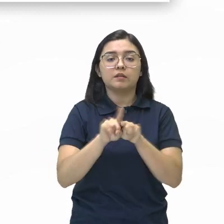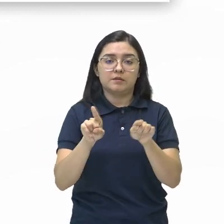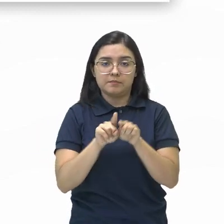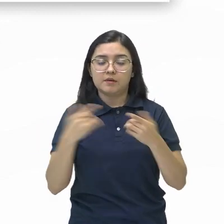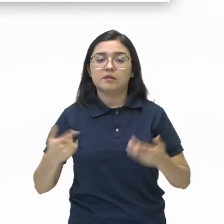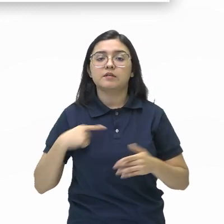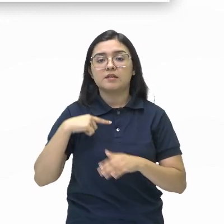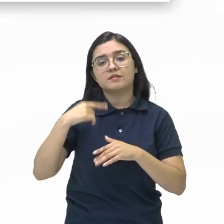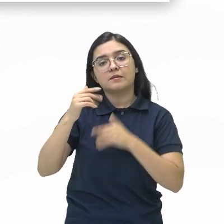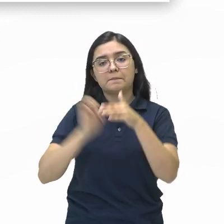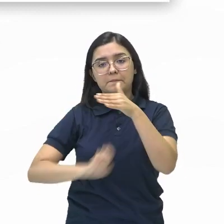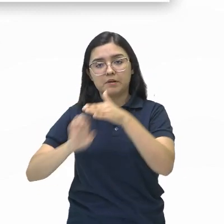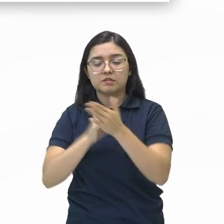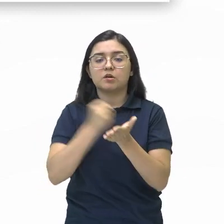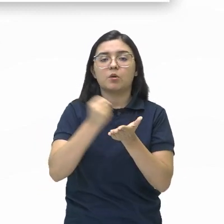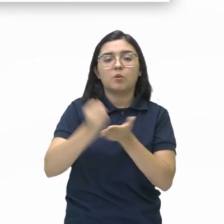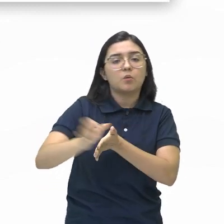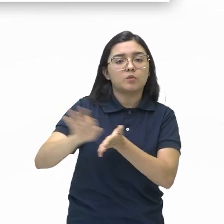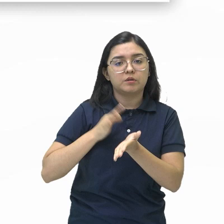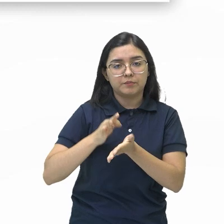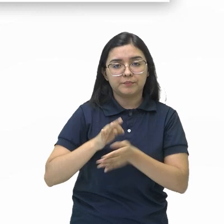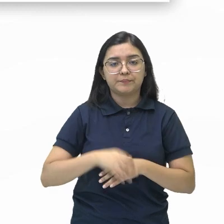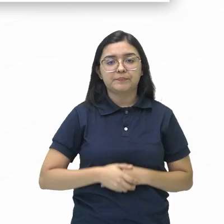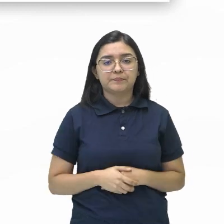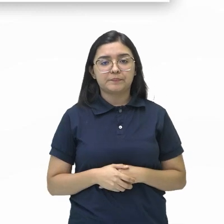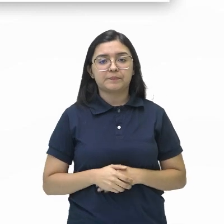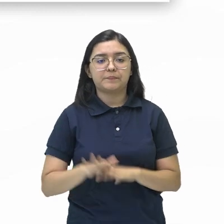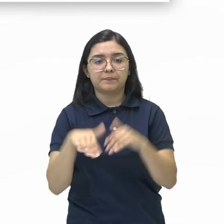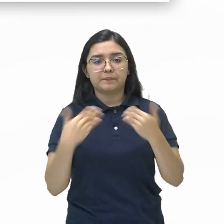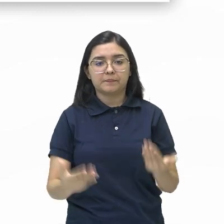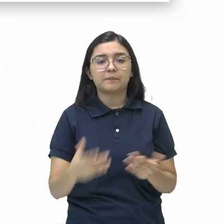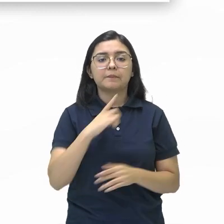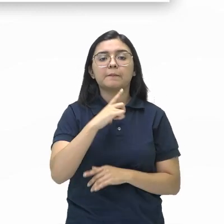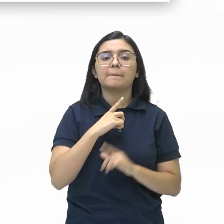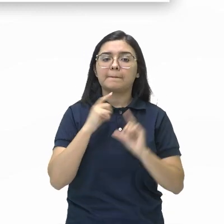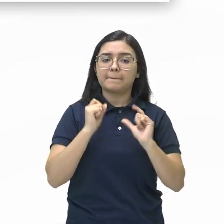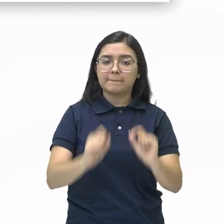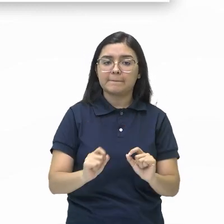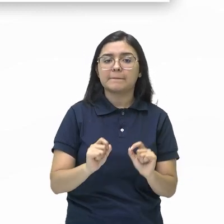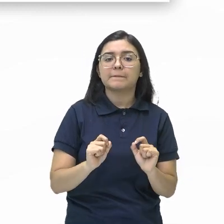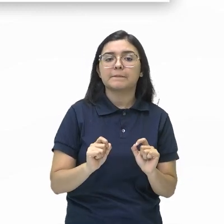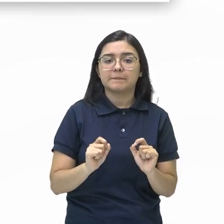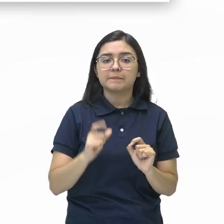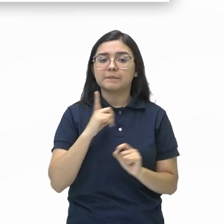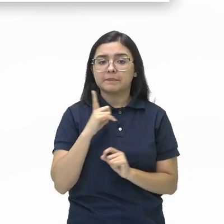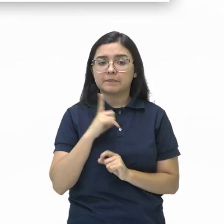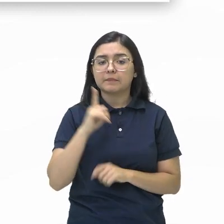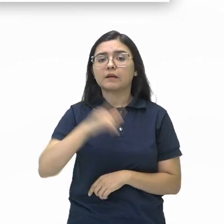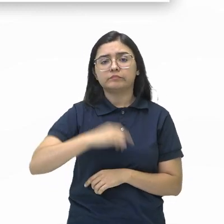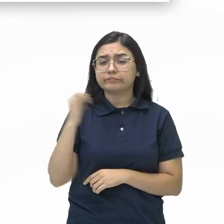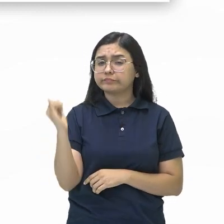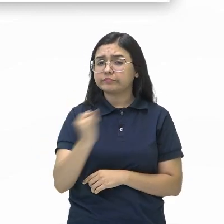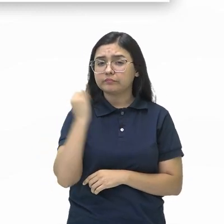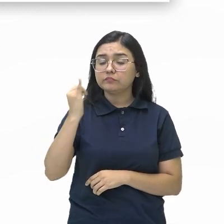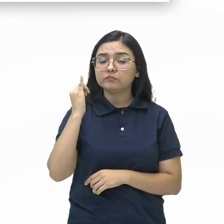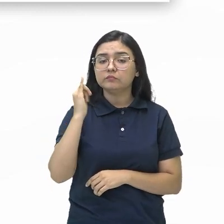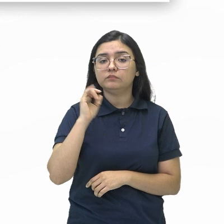de trabalhadores como de empregadores. Então, ela tem desempenhado, sim, um papel